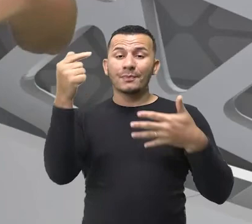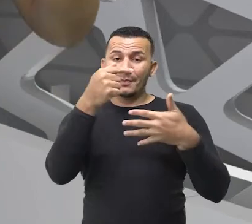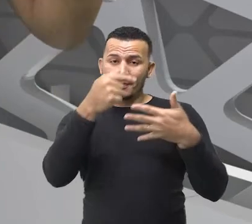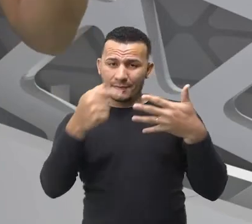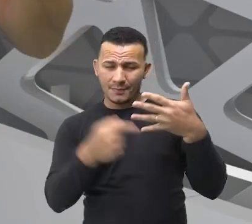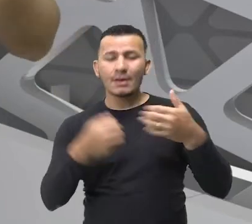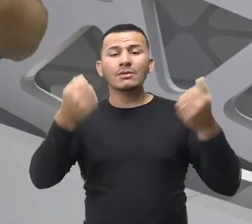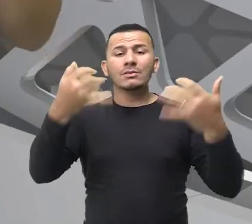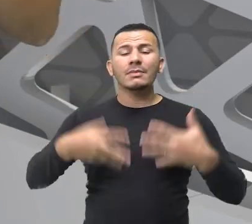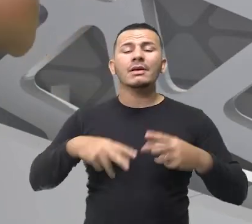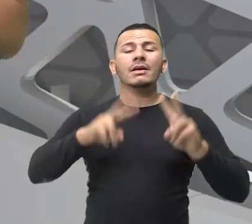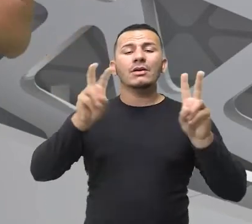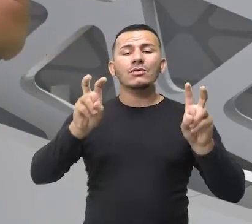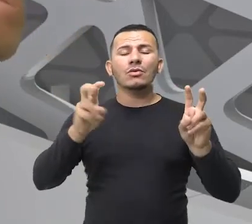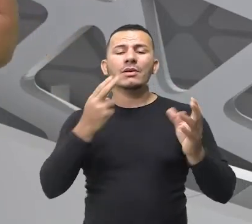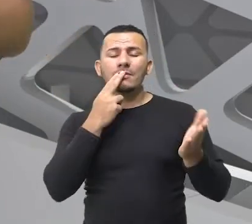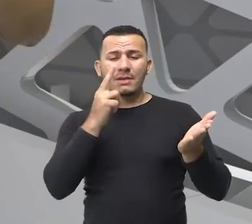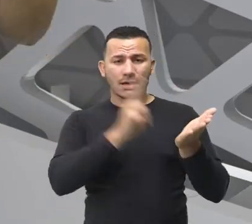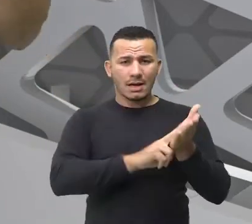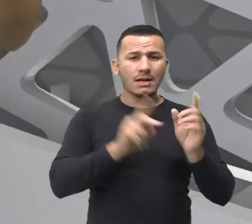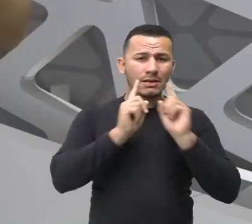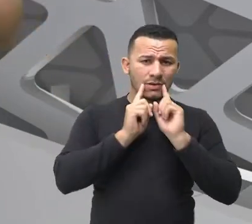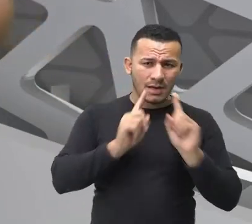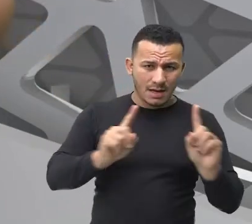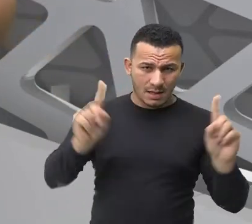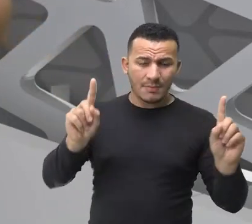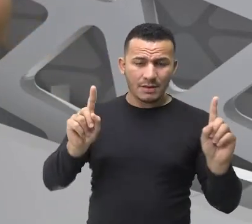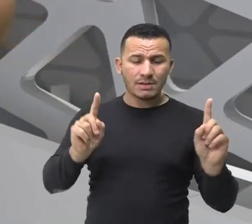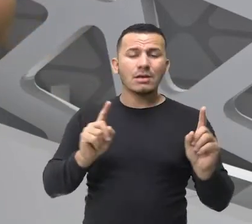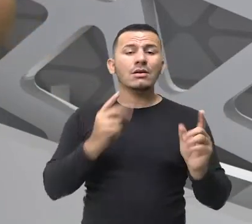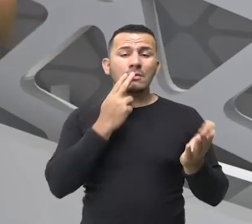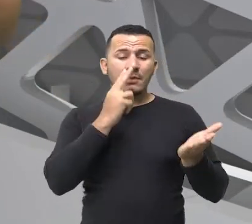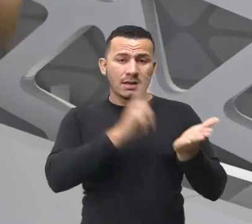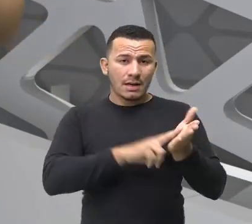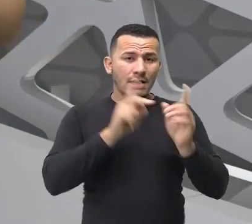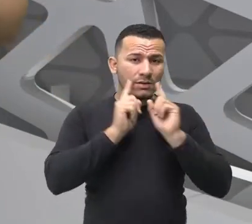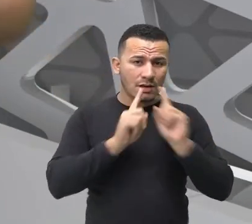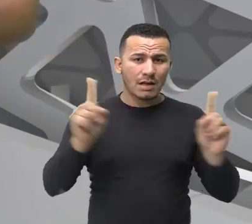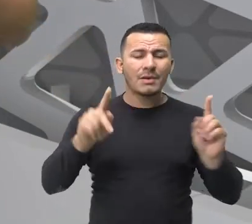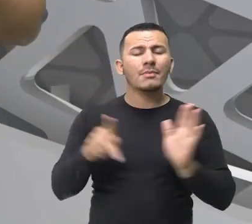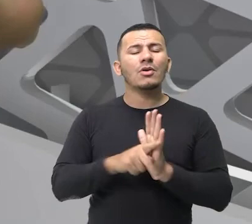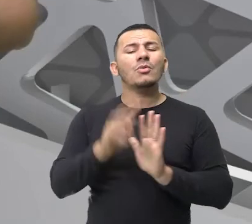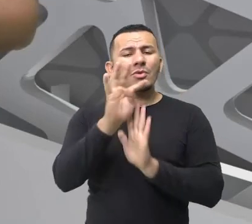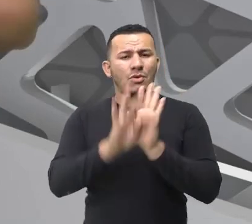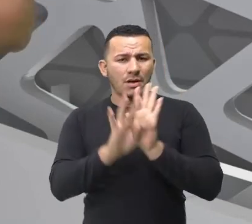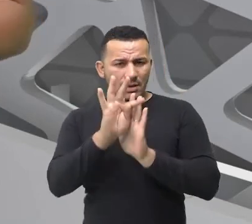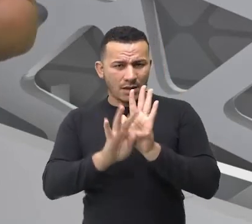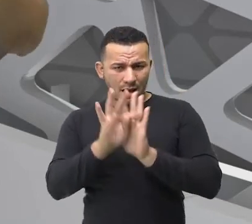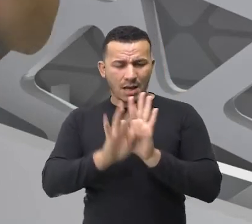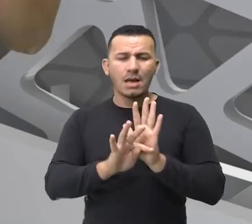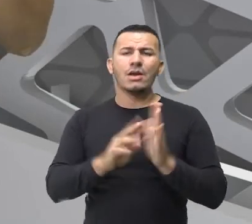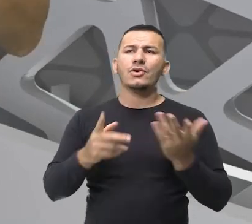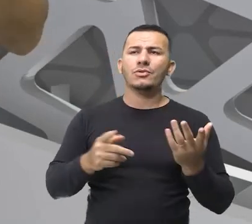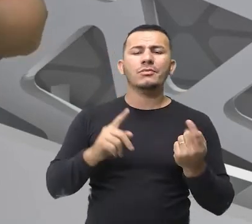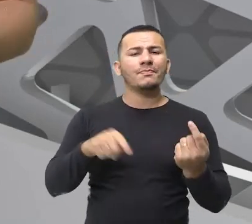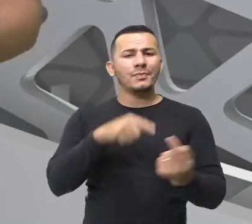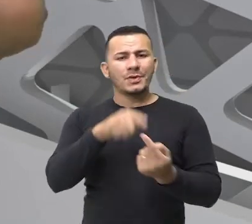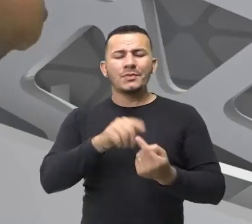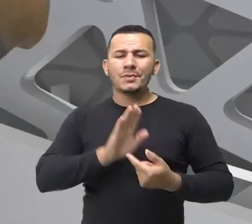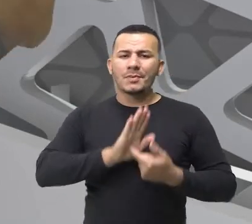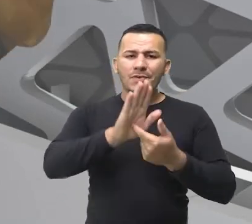falamos sobre as cartas de reclamação essas cartas de reclamação são textos utilizados para